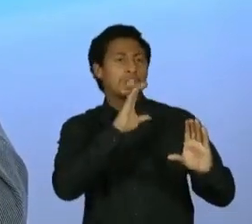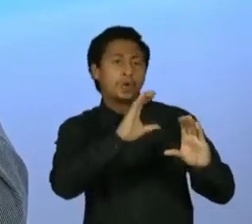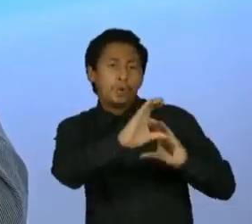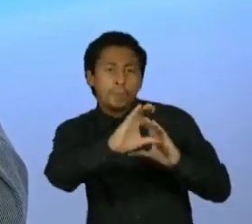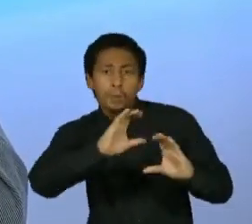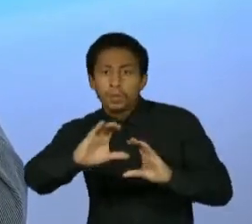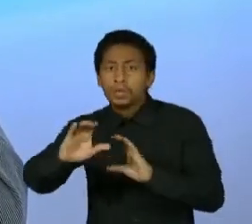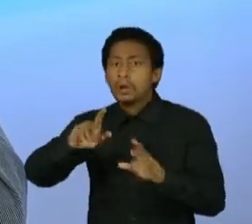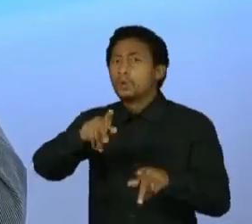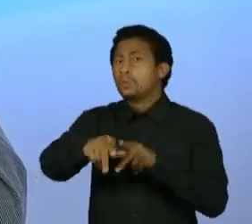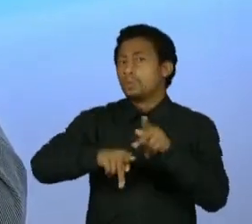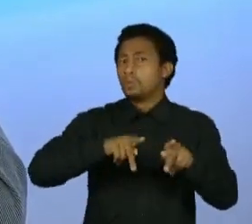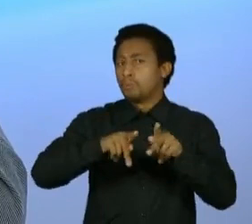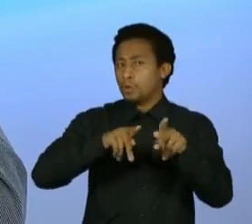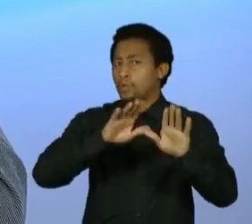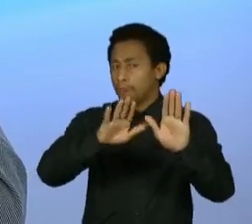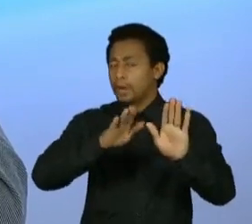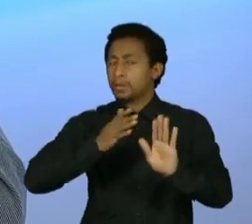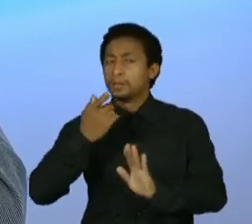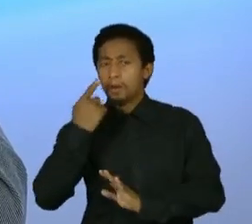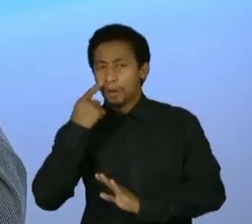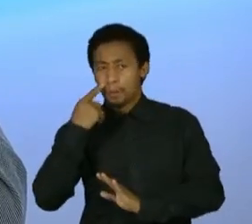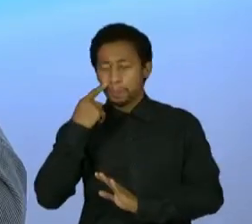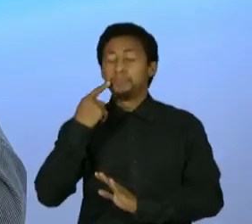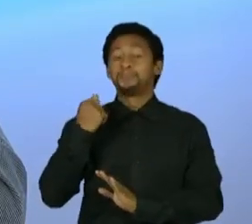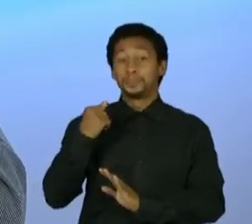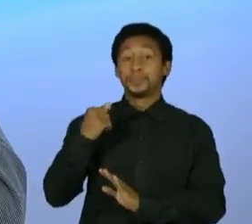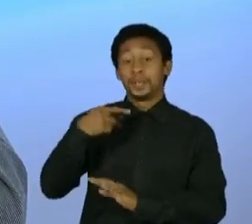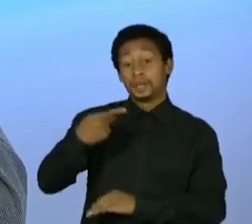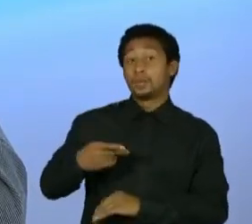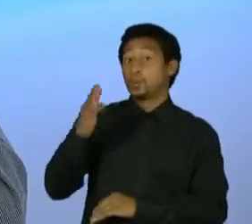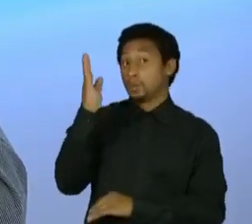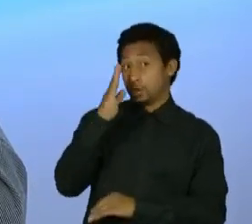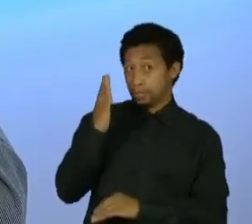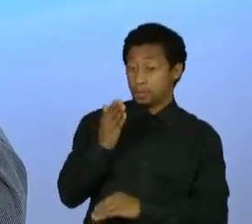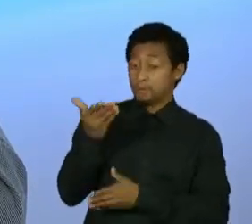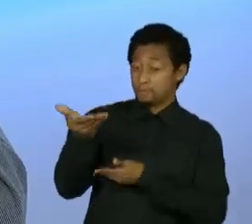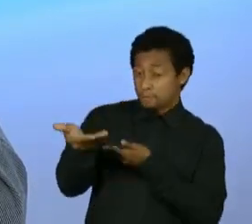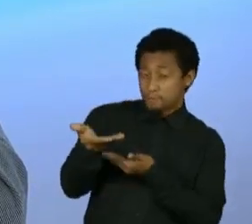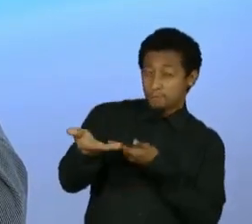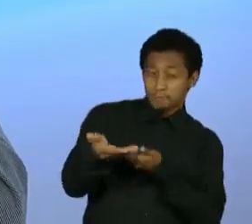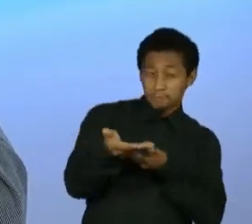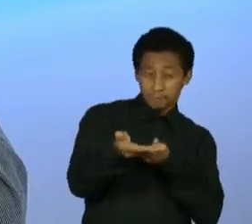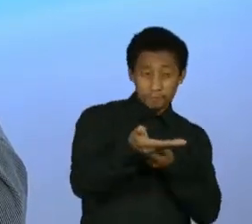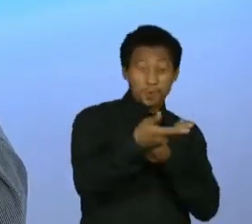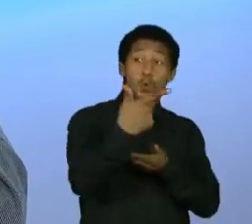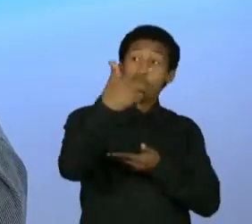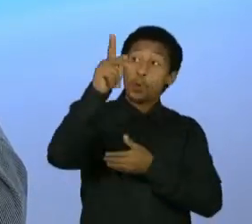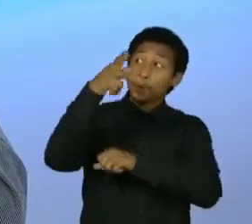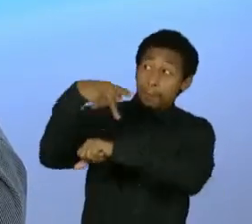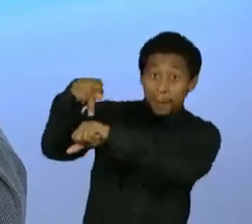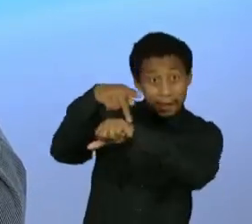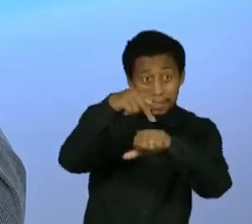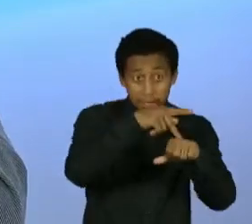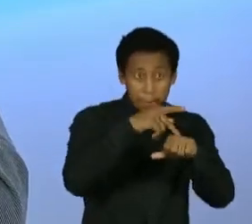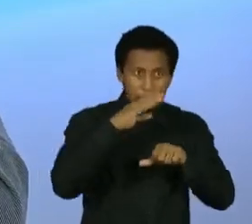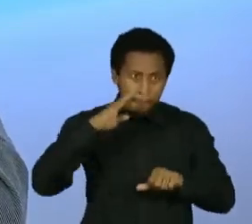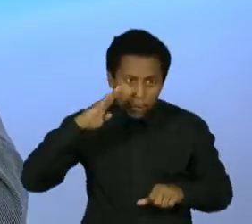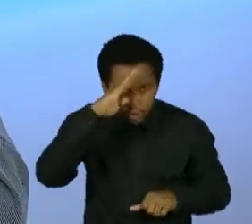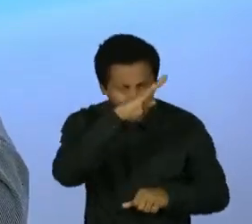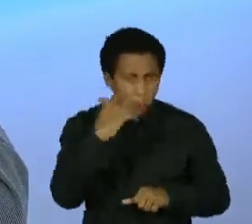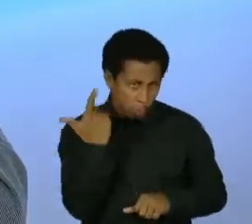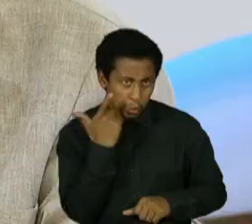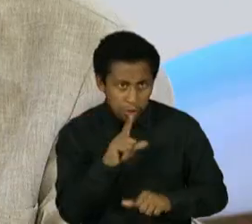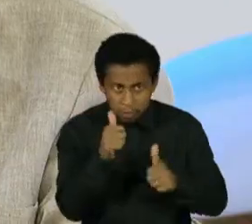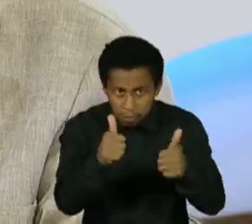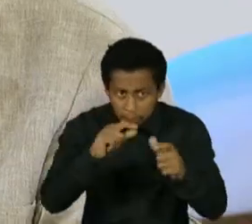pouco o advogado do diabo, o senhor vê algum legado positivo da diplomacia brasileira durante o governo Bolsonaro? Algum aspecto positivo dessa diplomacia